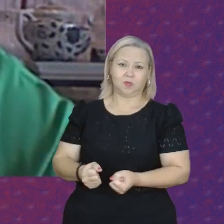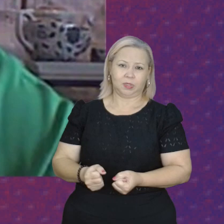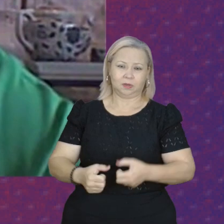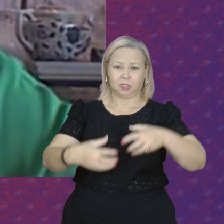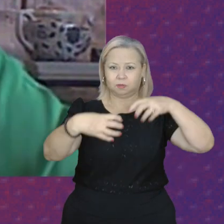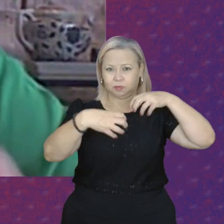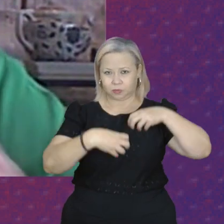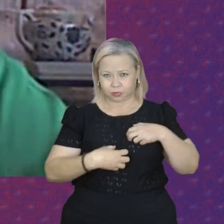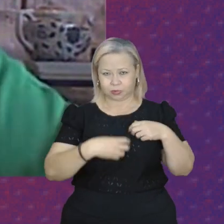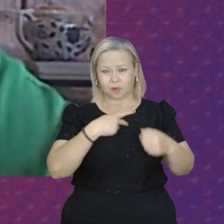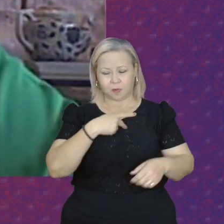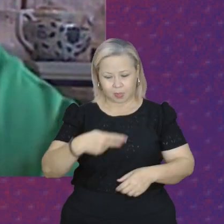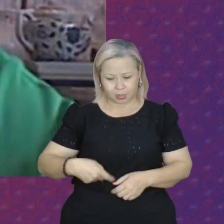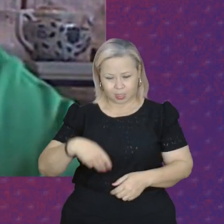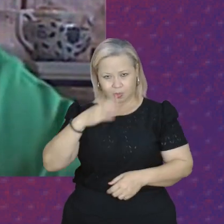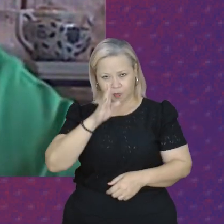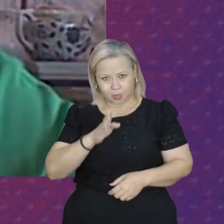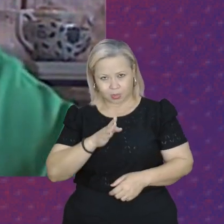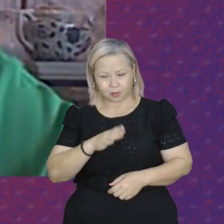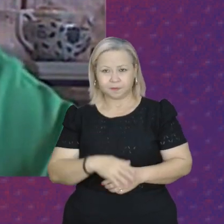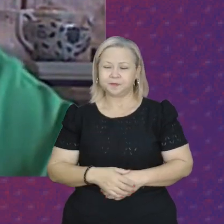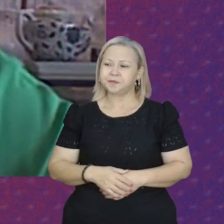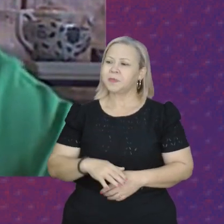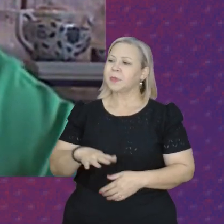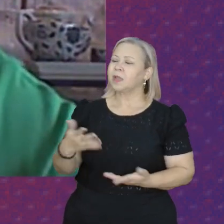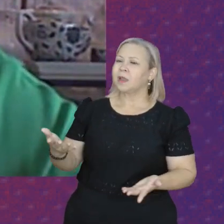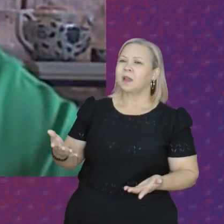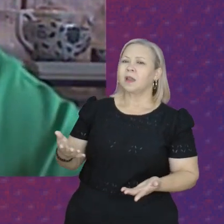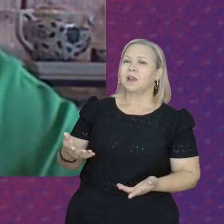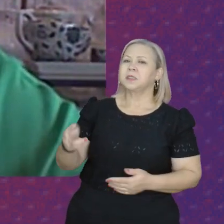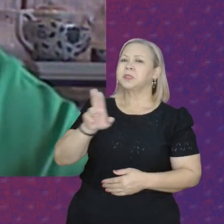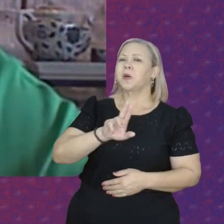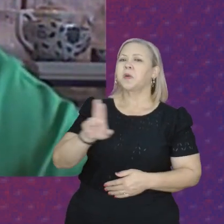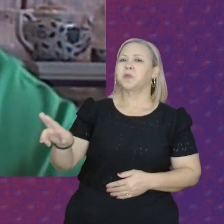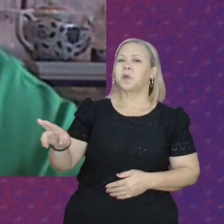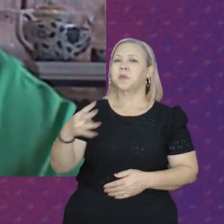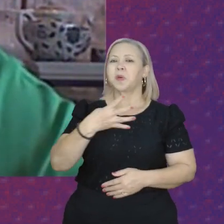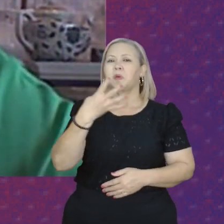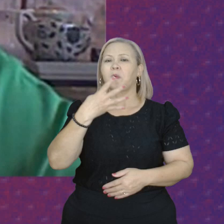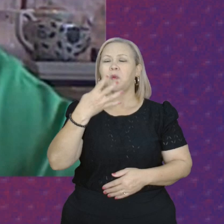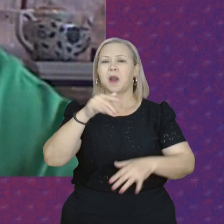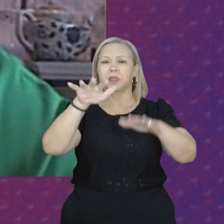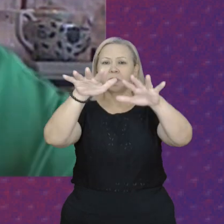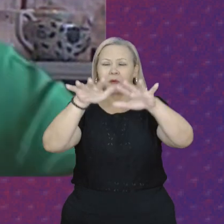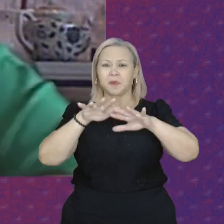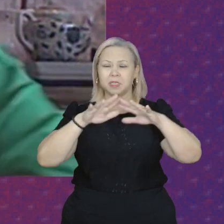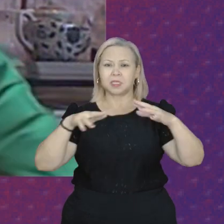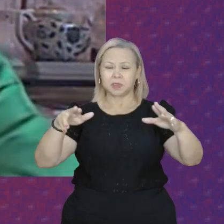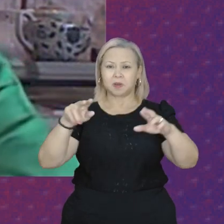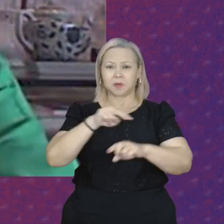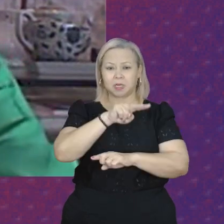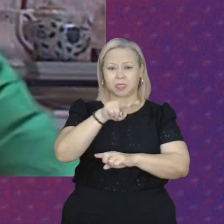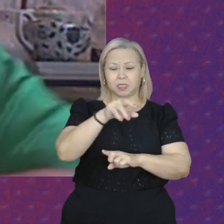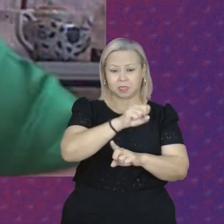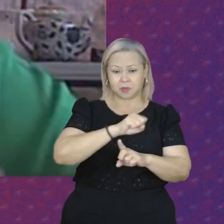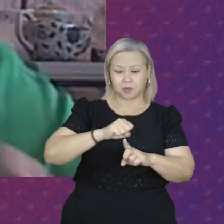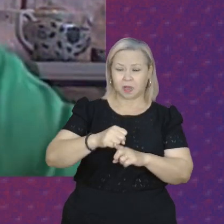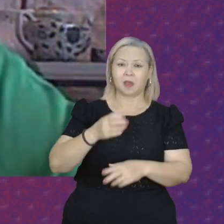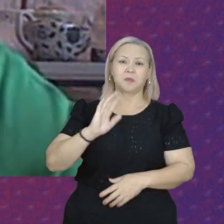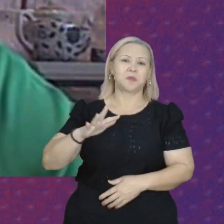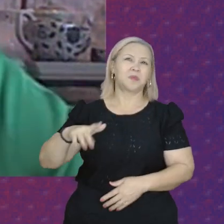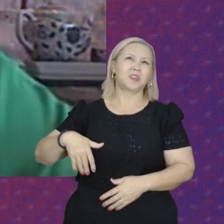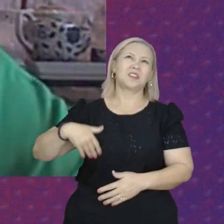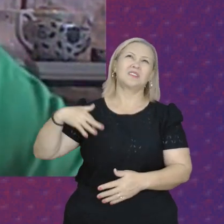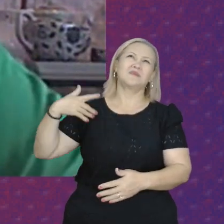Brasil, ele chama, não é, a 4ª Conferência Nacional de Assistência Social, porque já se tinha passado